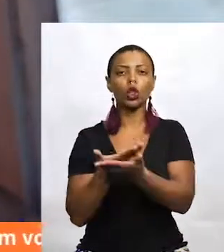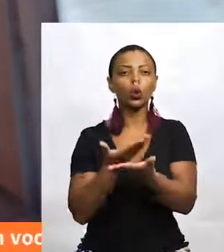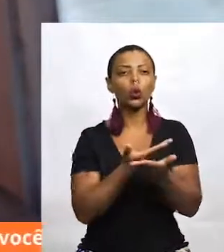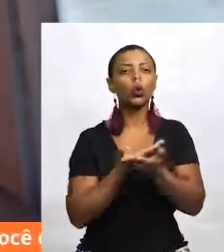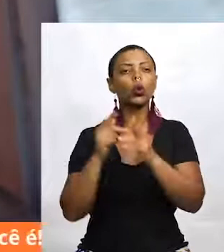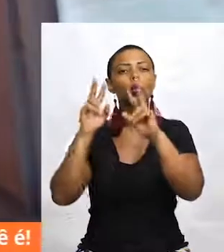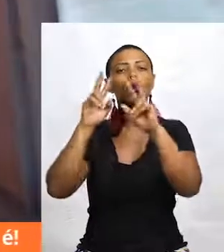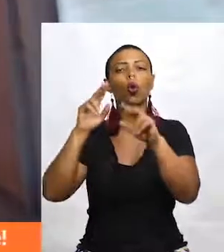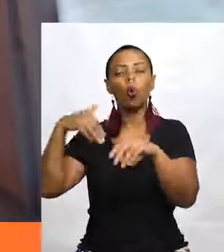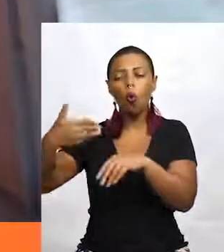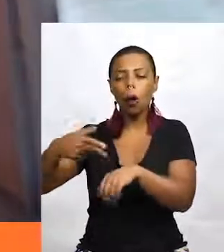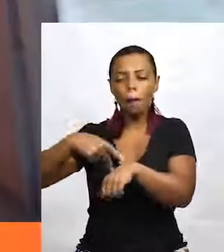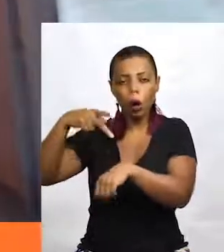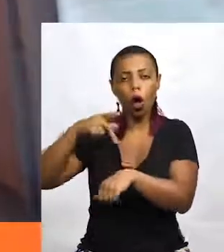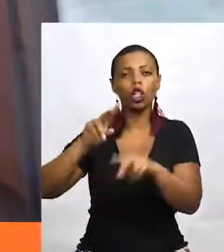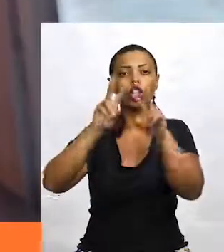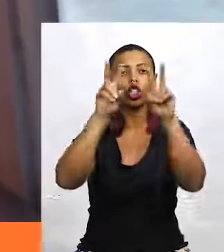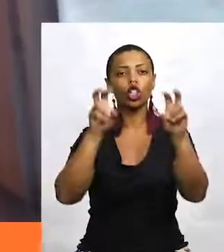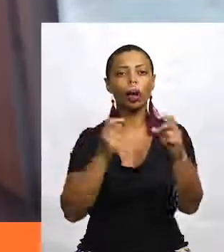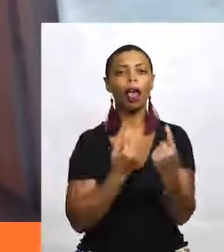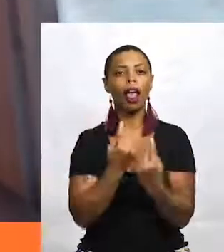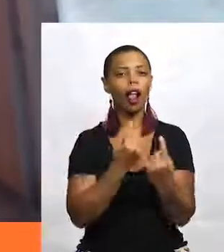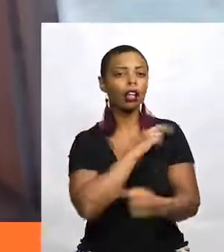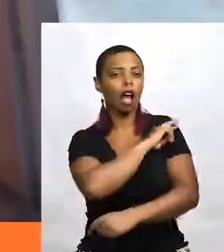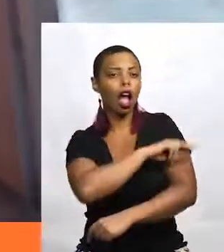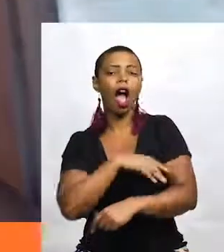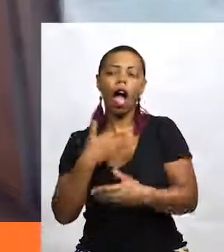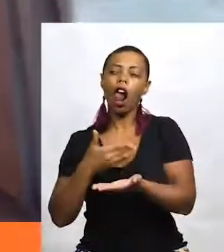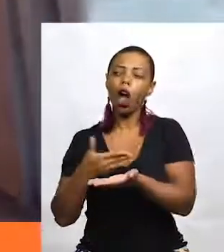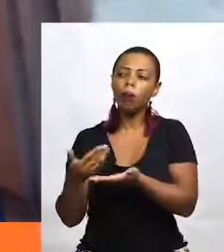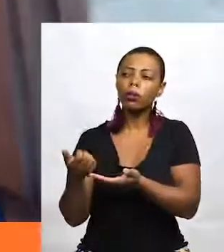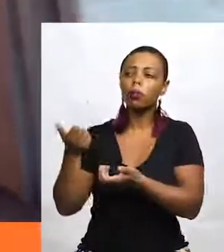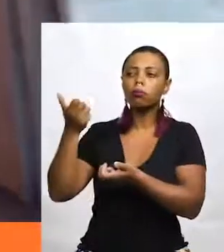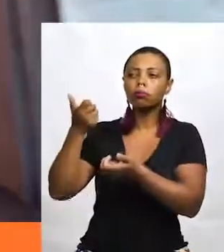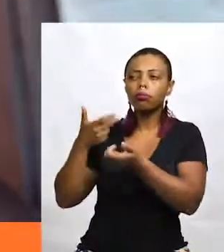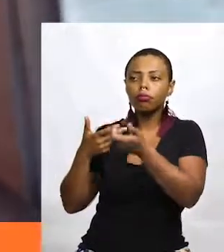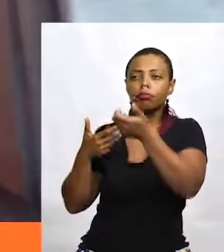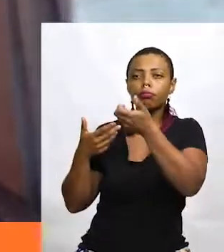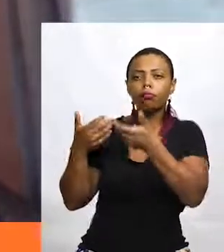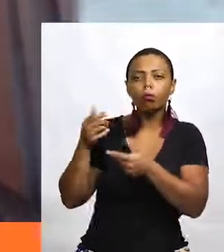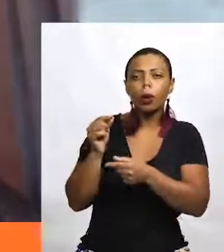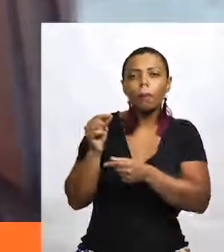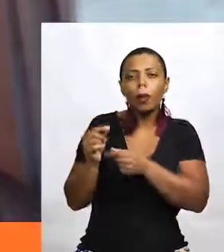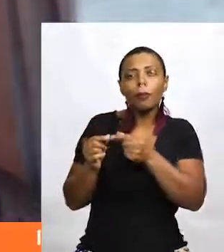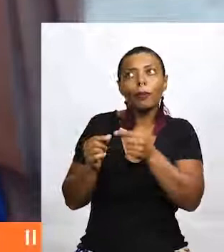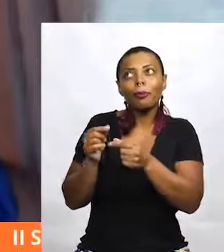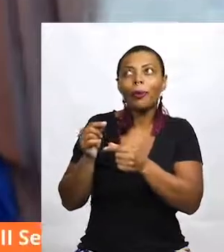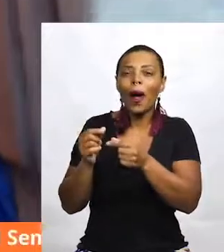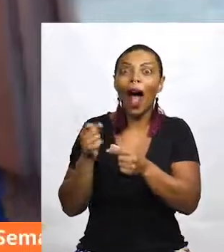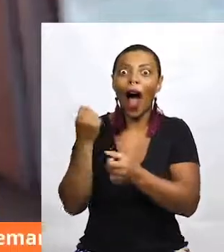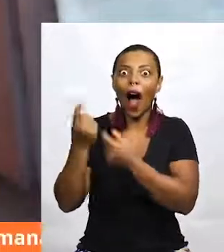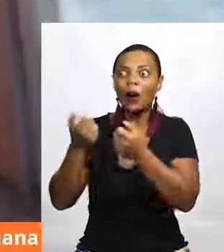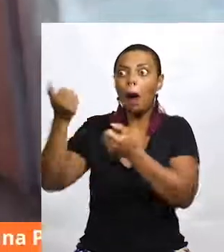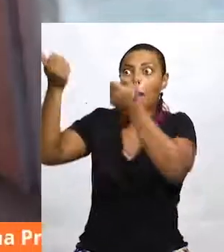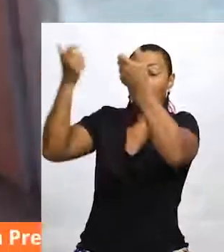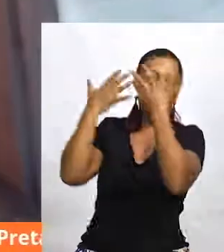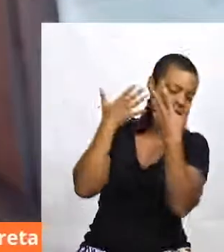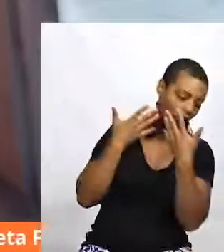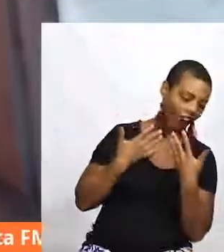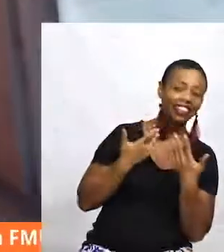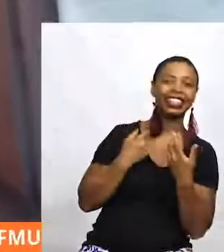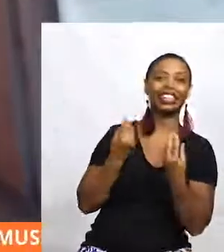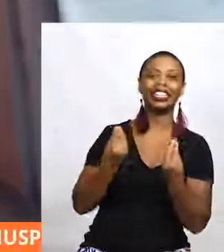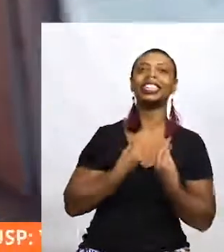raciais na pós-graduação, e ela foi me trazendo aos poucos em doses, às vezes mais tranquilas e às vezes em doses cavalares,